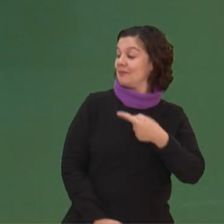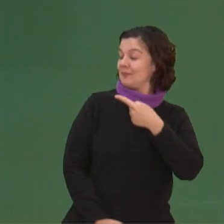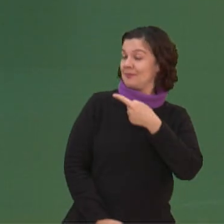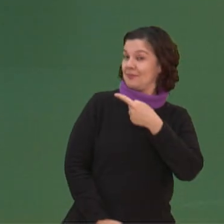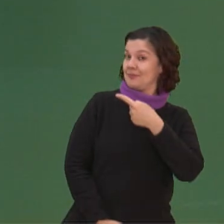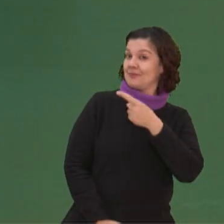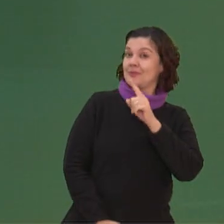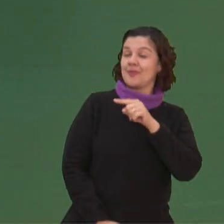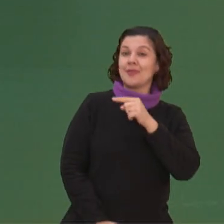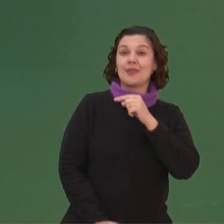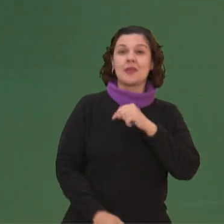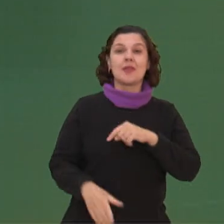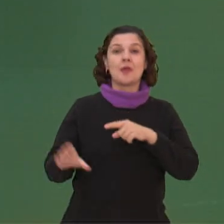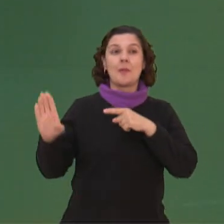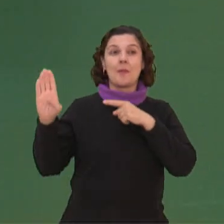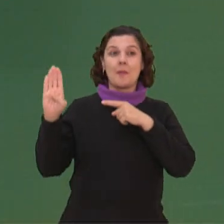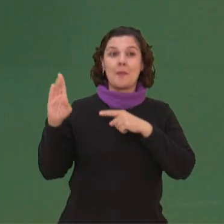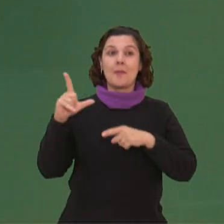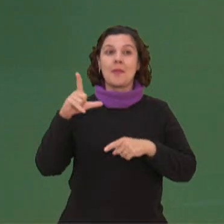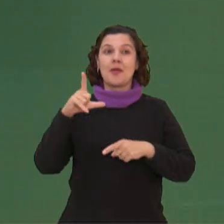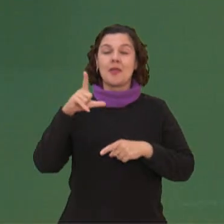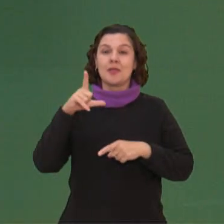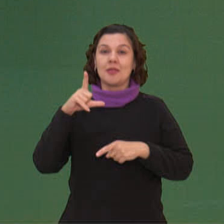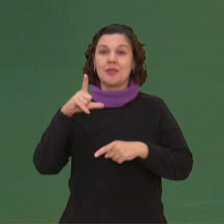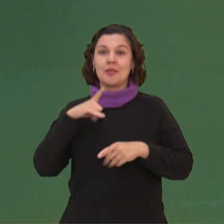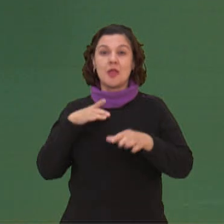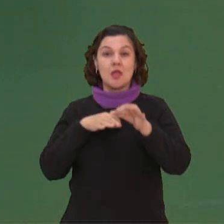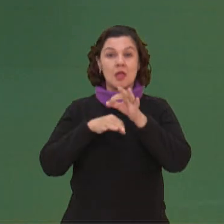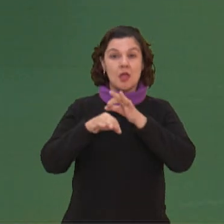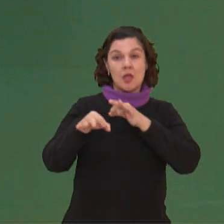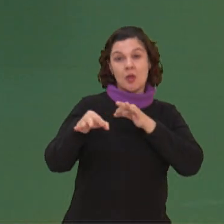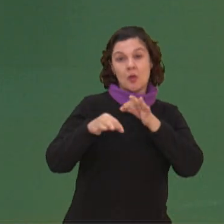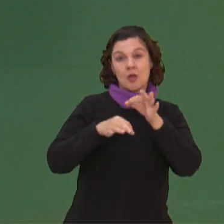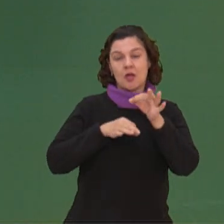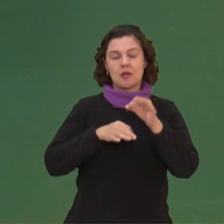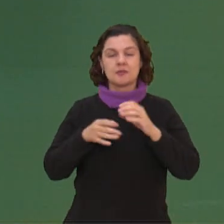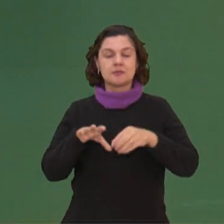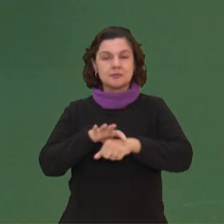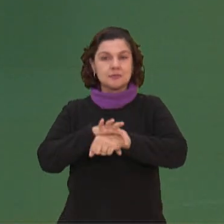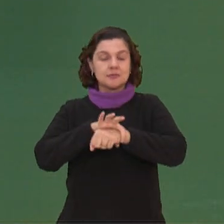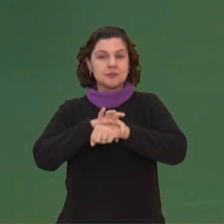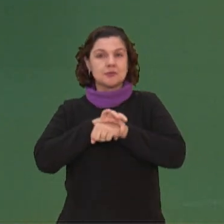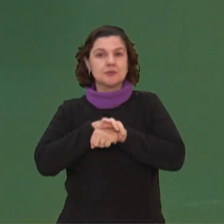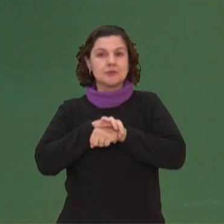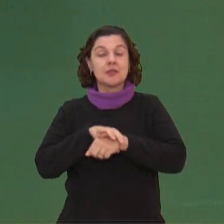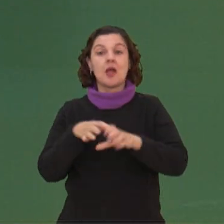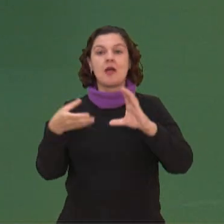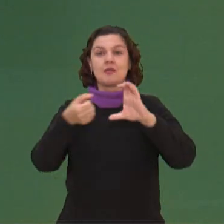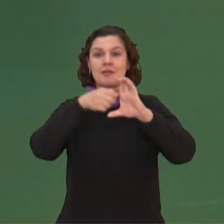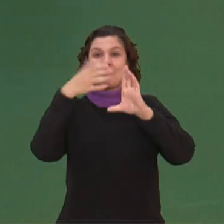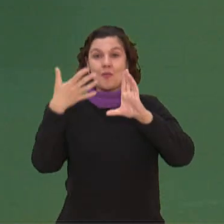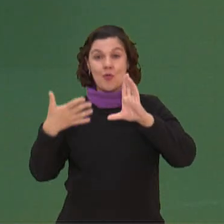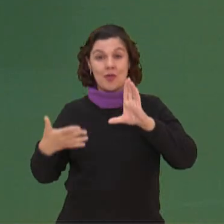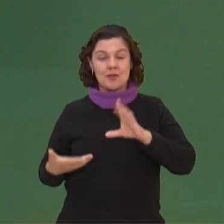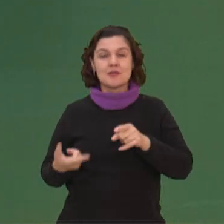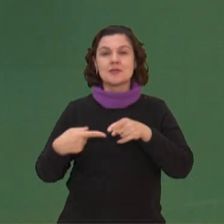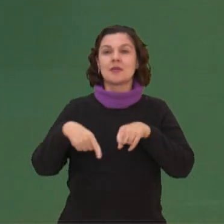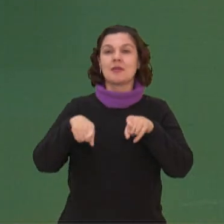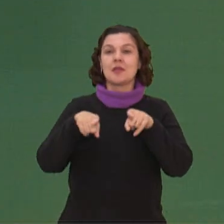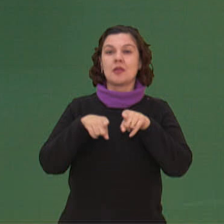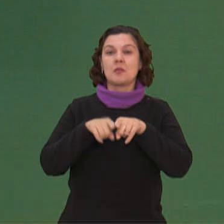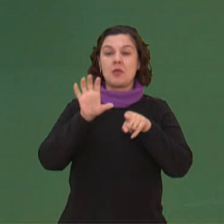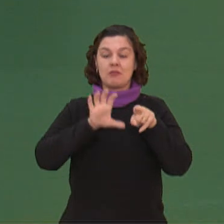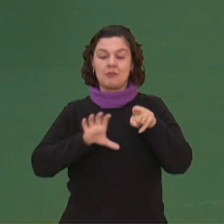Olha só, ter instituições estáveis que garantam a democracia e o Estado